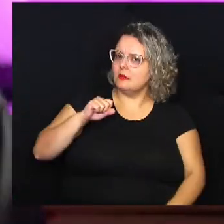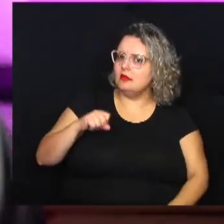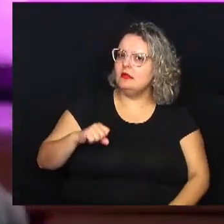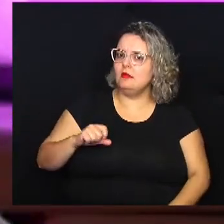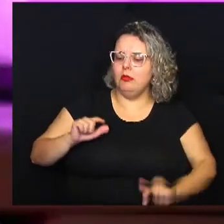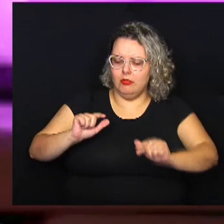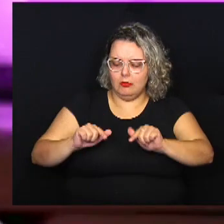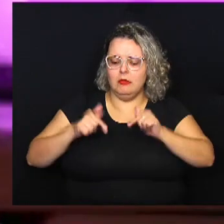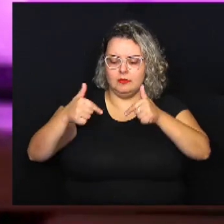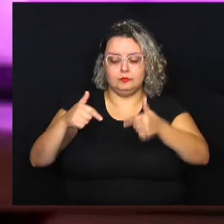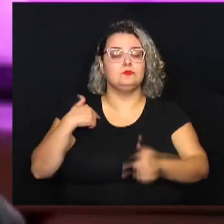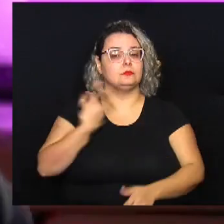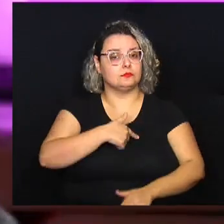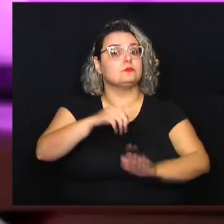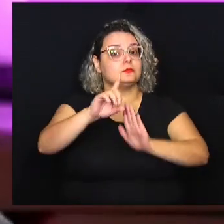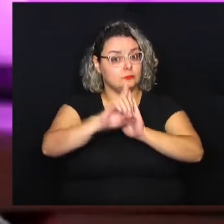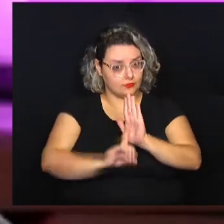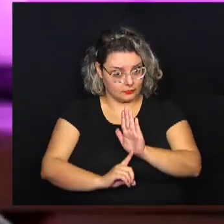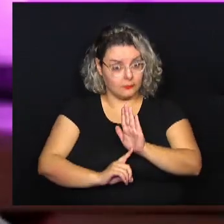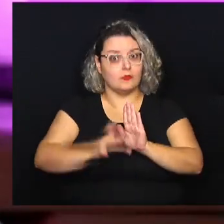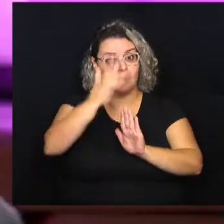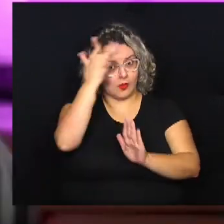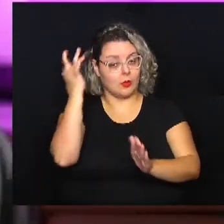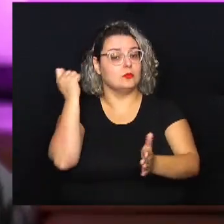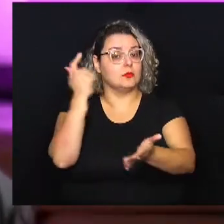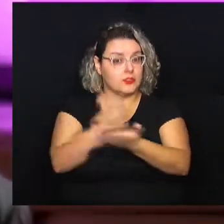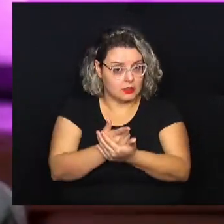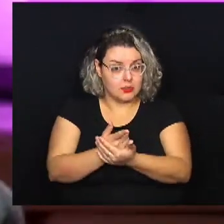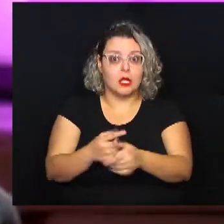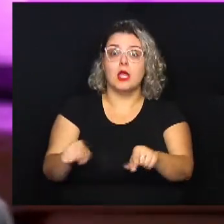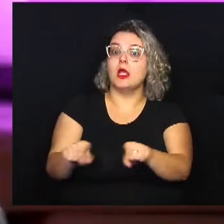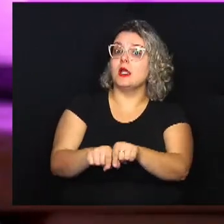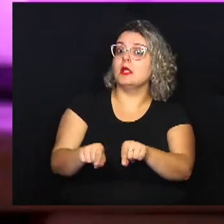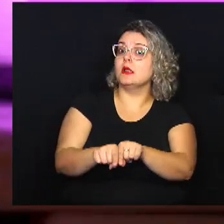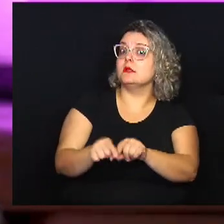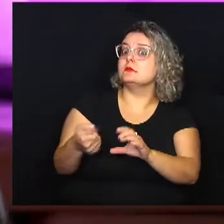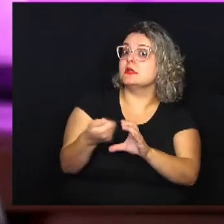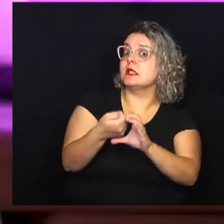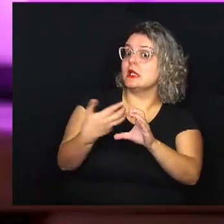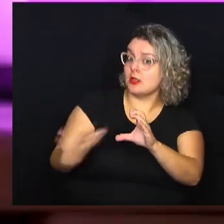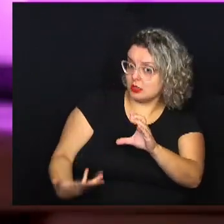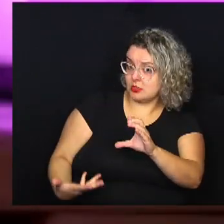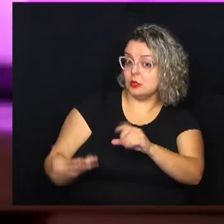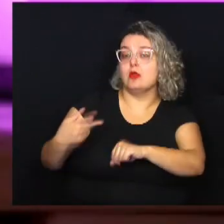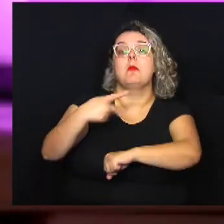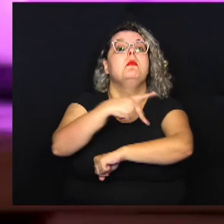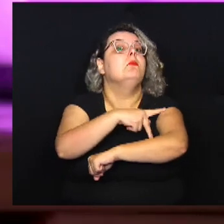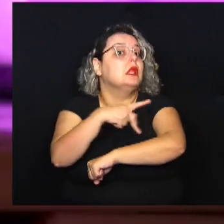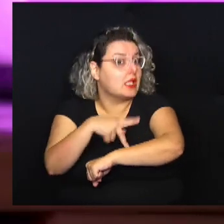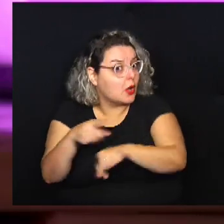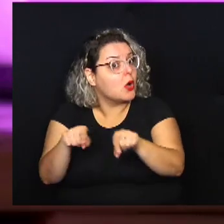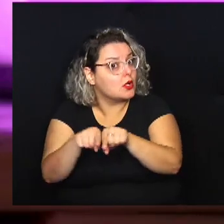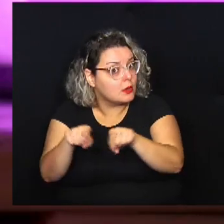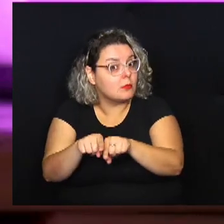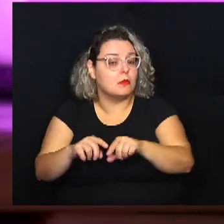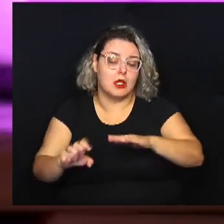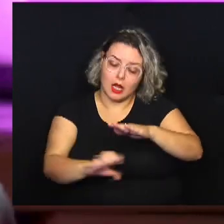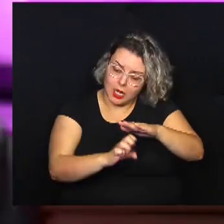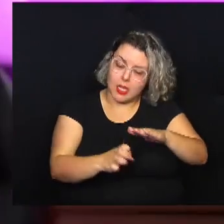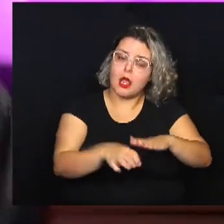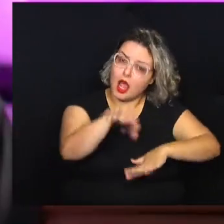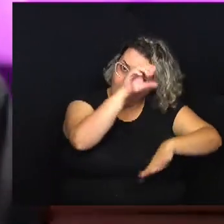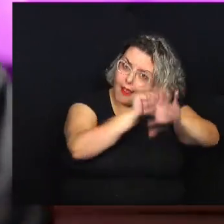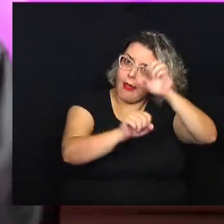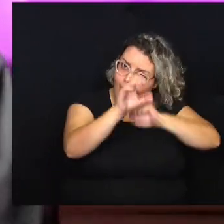da gente lutar pelos nossos direitos como consumidores, inclusive num caráter pedagógico para que essas companhias aéreas